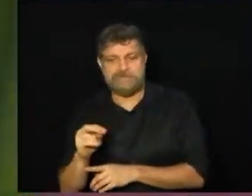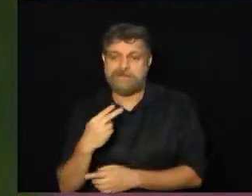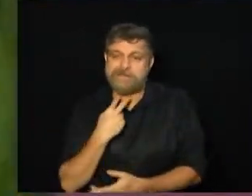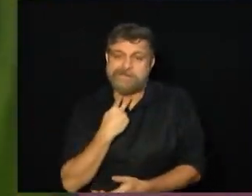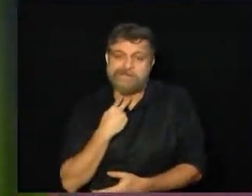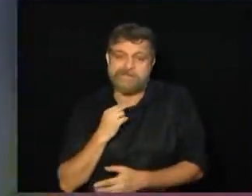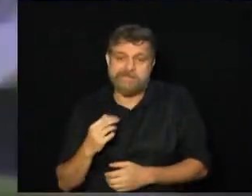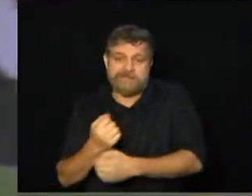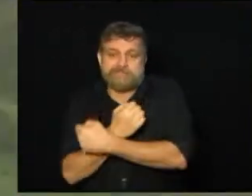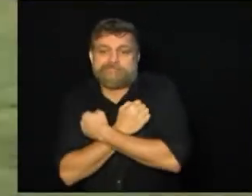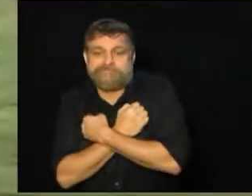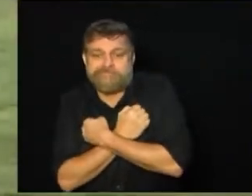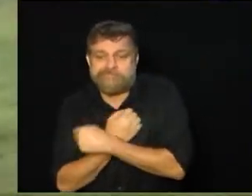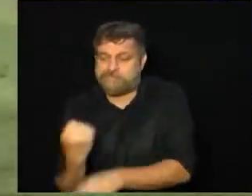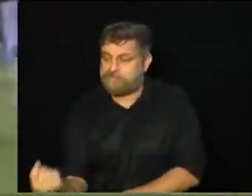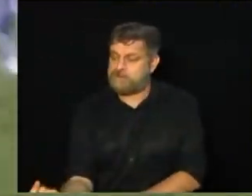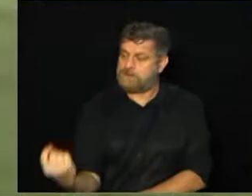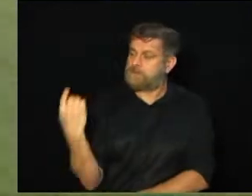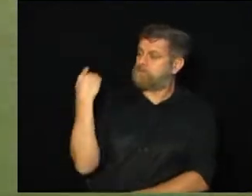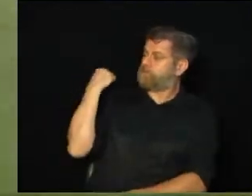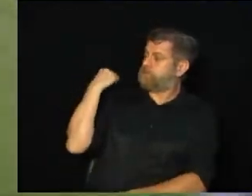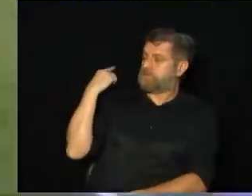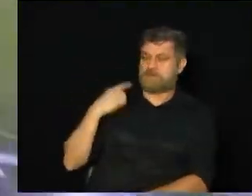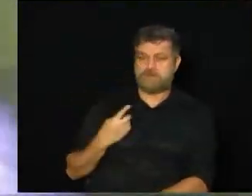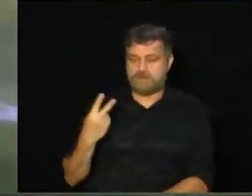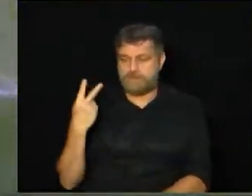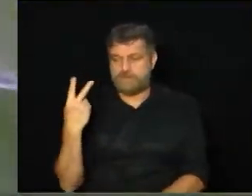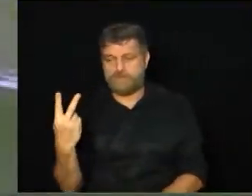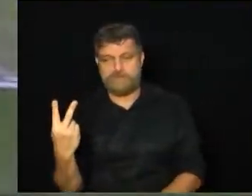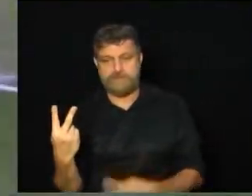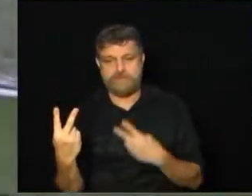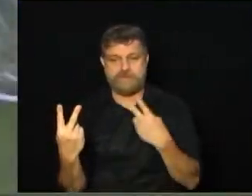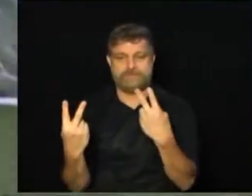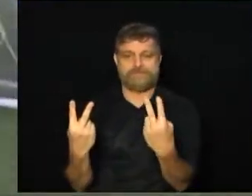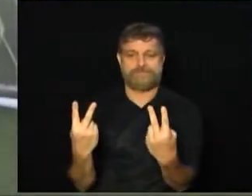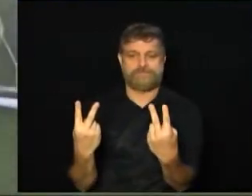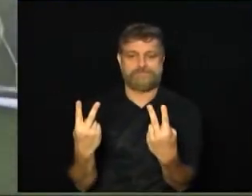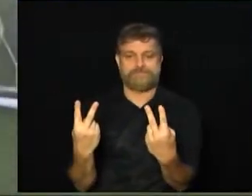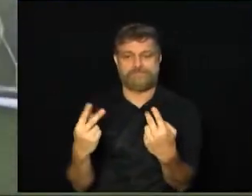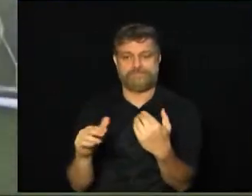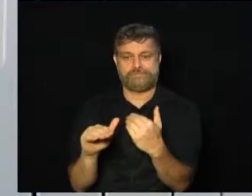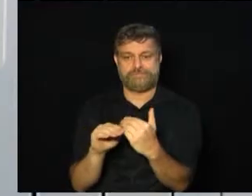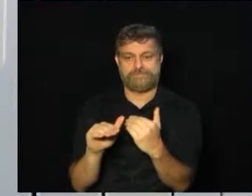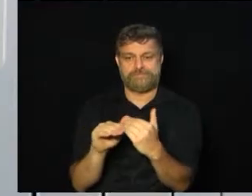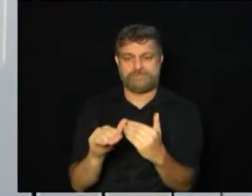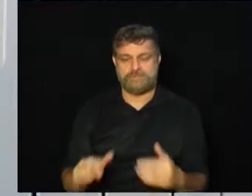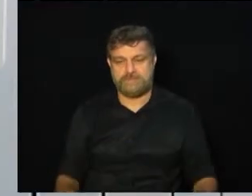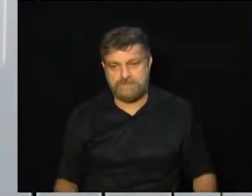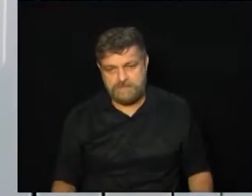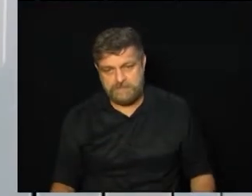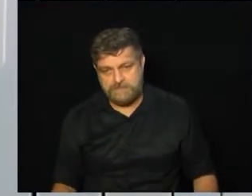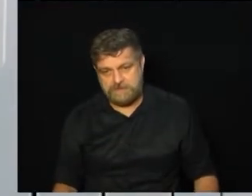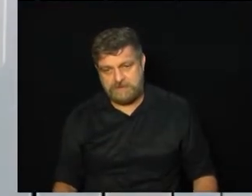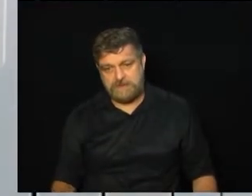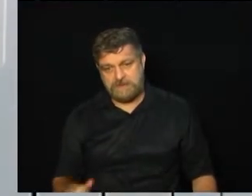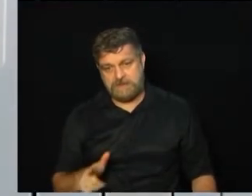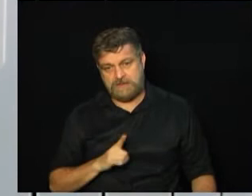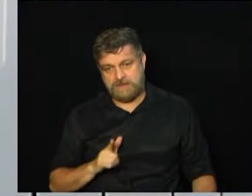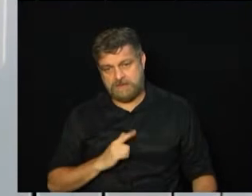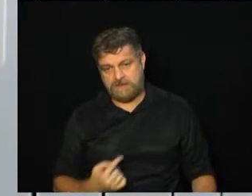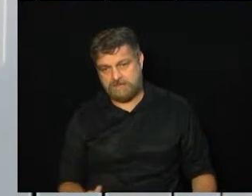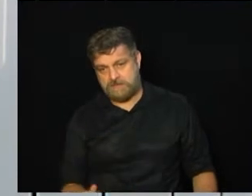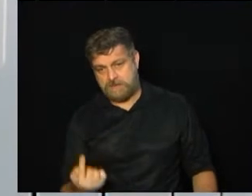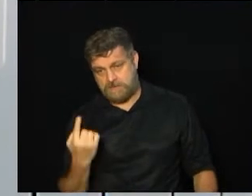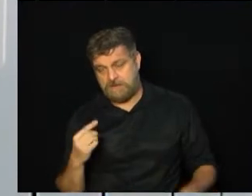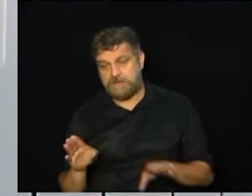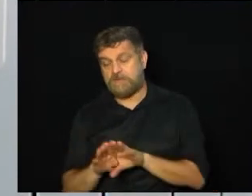fazer. Final, Goiás 2, Ponte Preta também 2. E teve lei do ex do outro